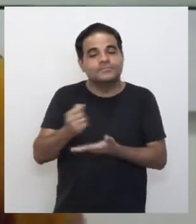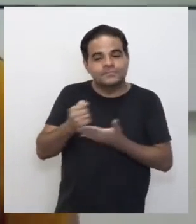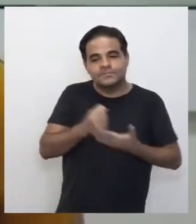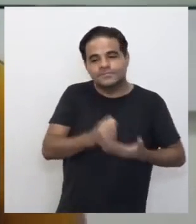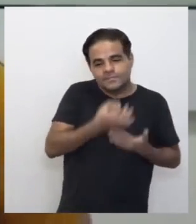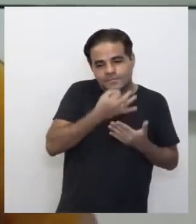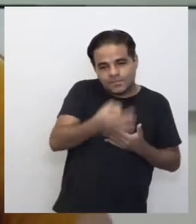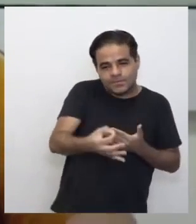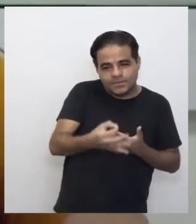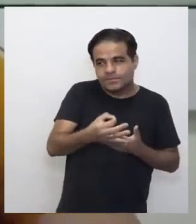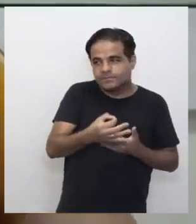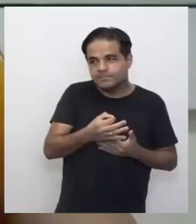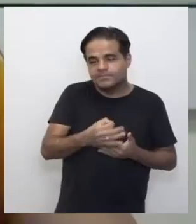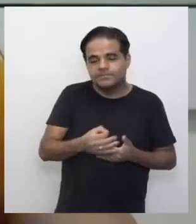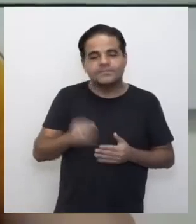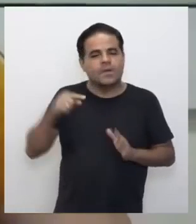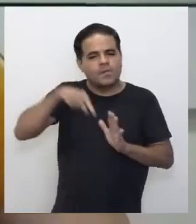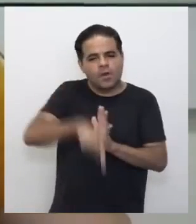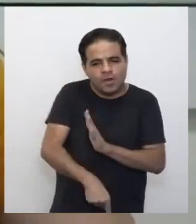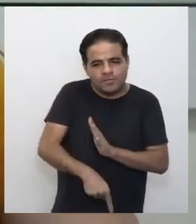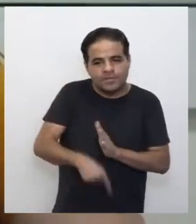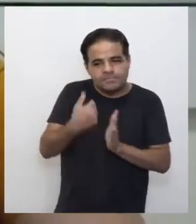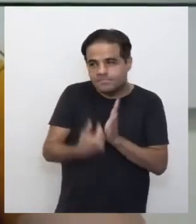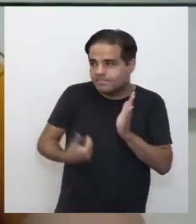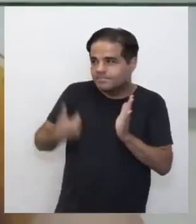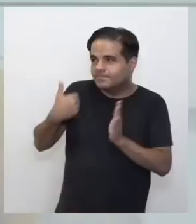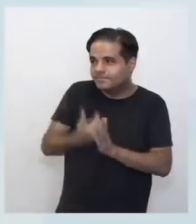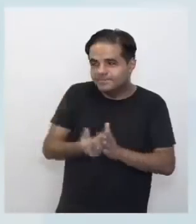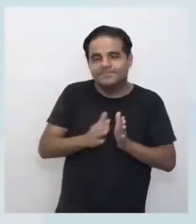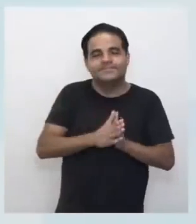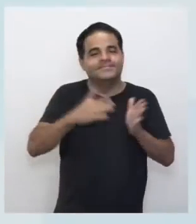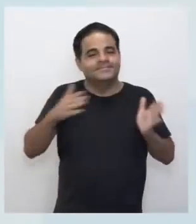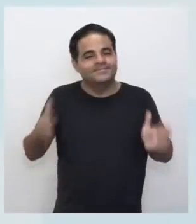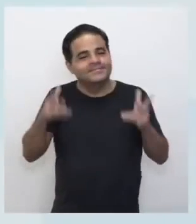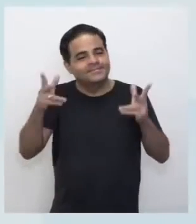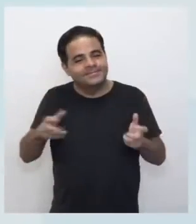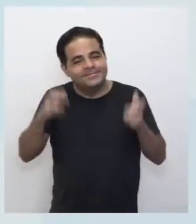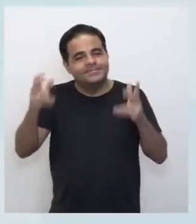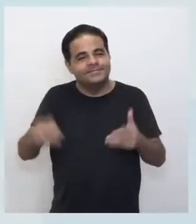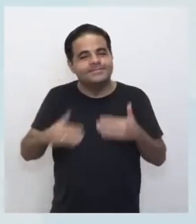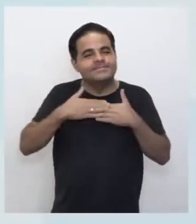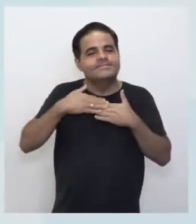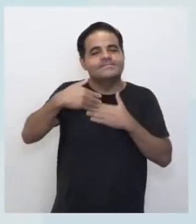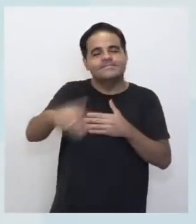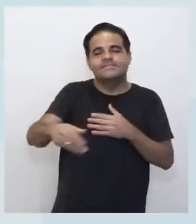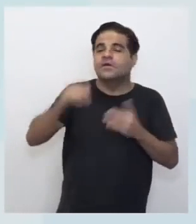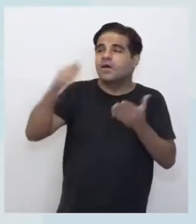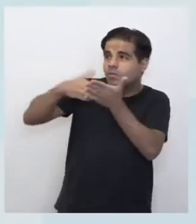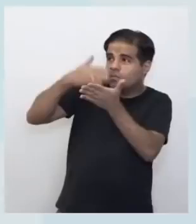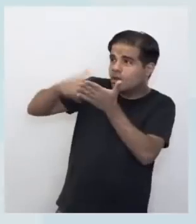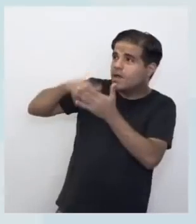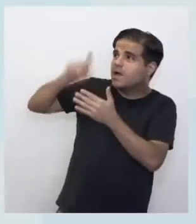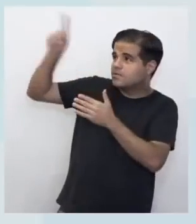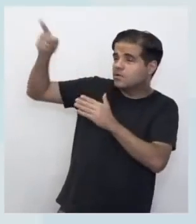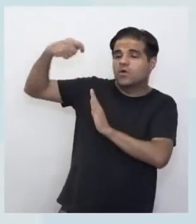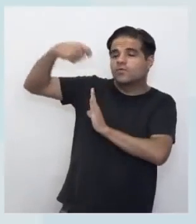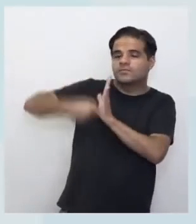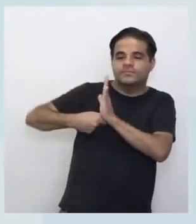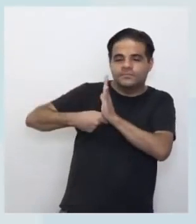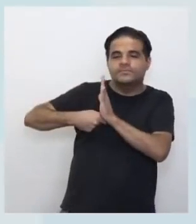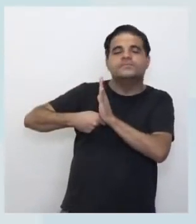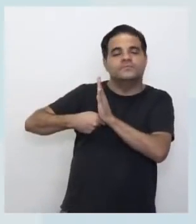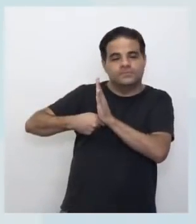que desejarem se aprofundar um pouquinho mais neste tema, né? Então, é um livro. Foi escrito pelo